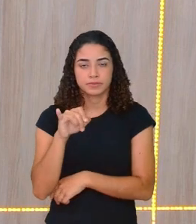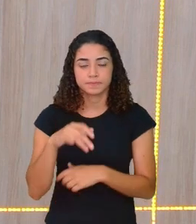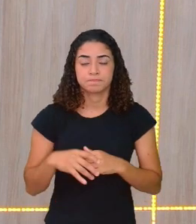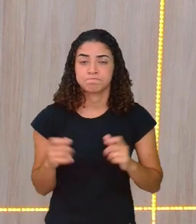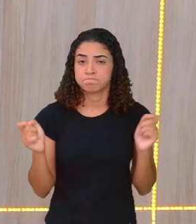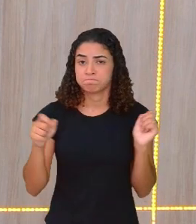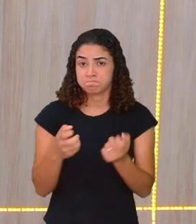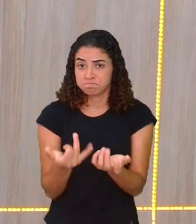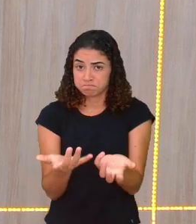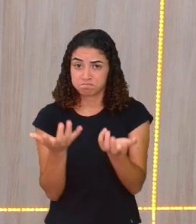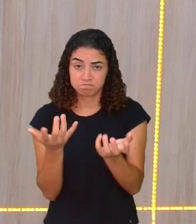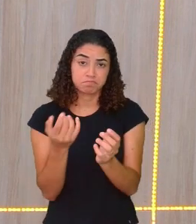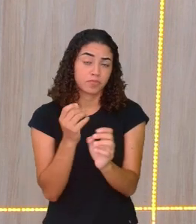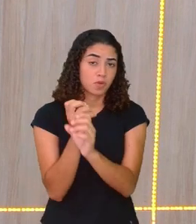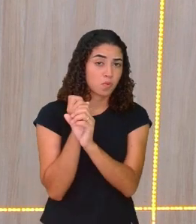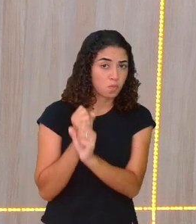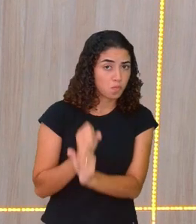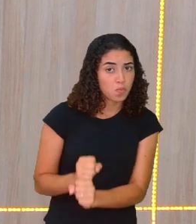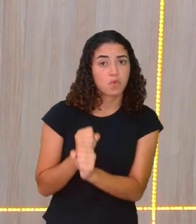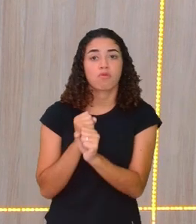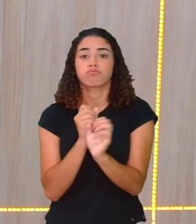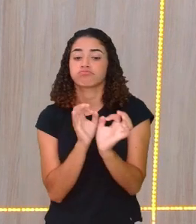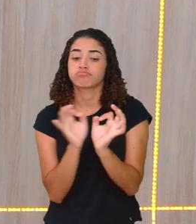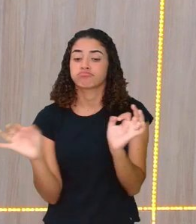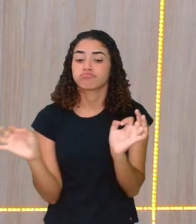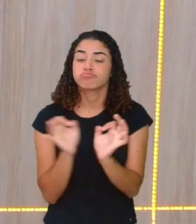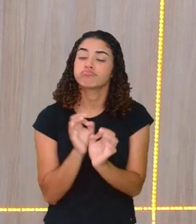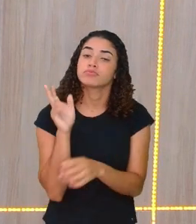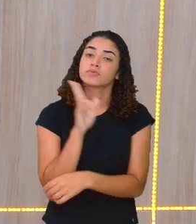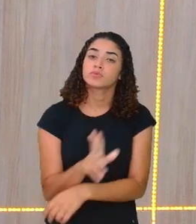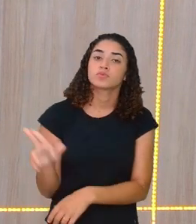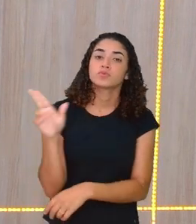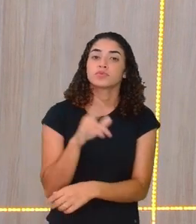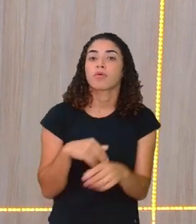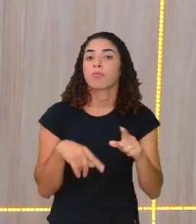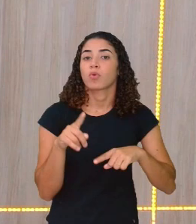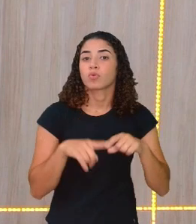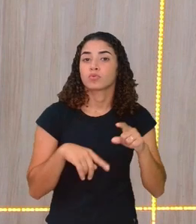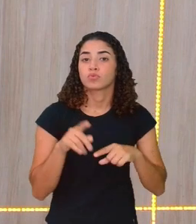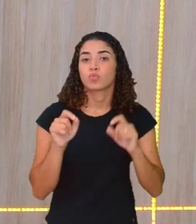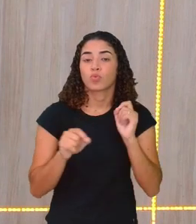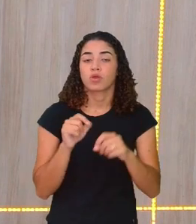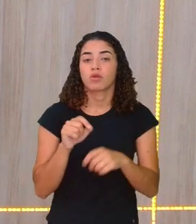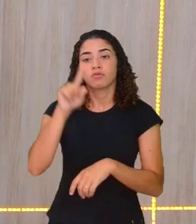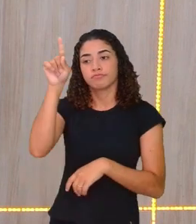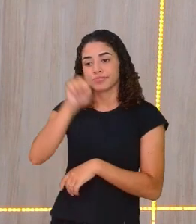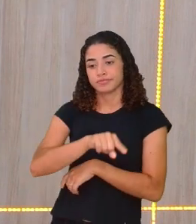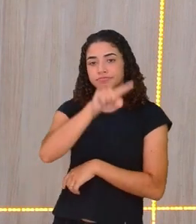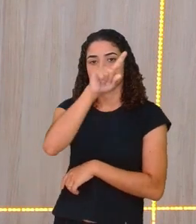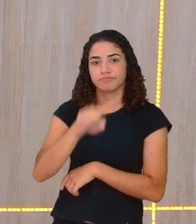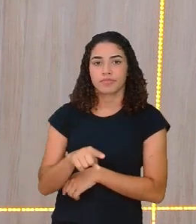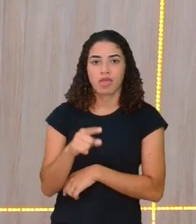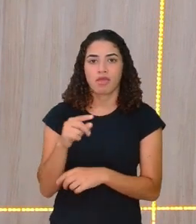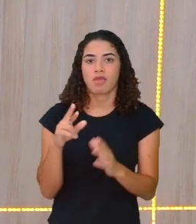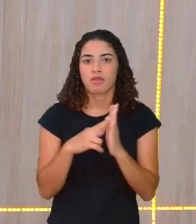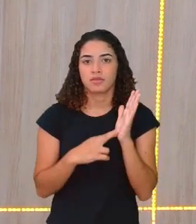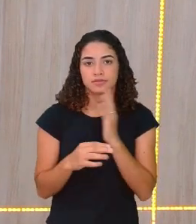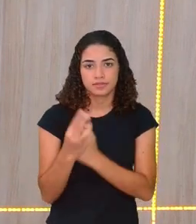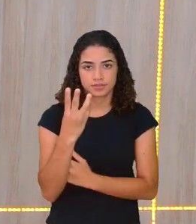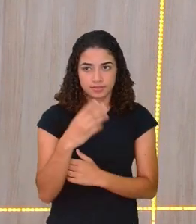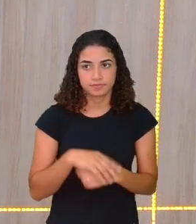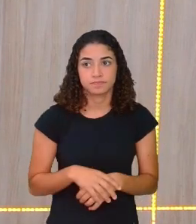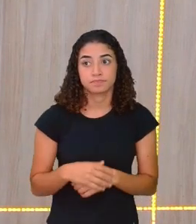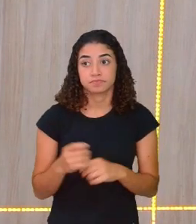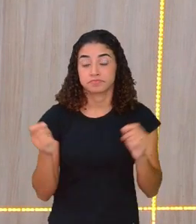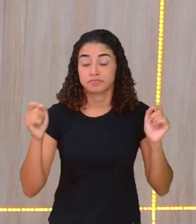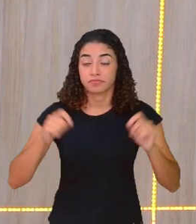calcular esse comprimento, a gente utiliza aqui produto dos meios igual ao produto dos extremos. O comprimento vai